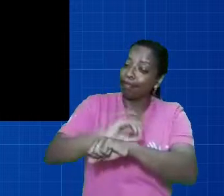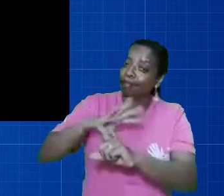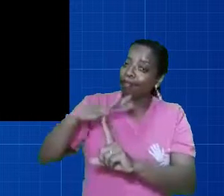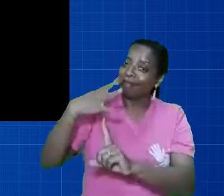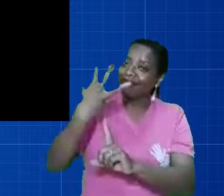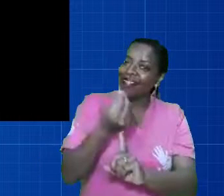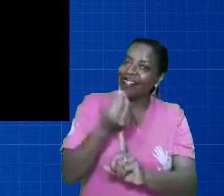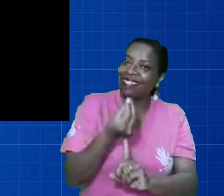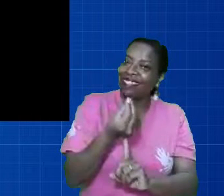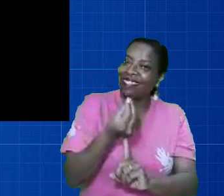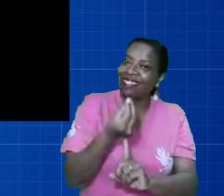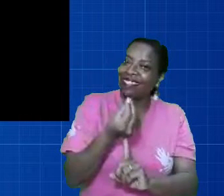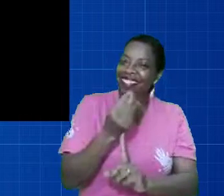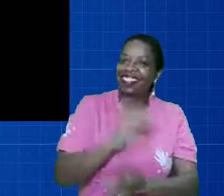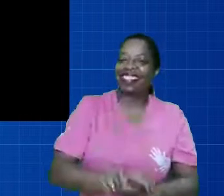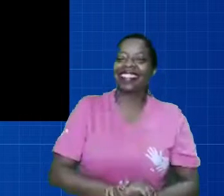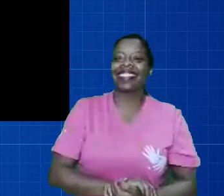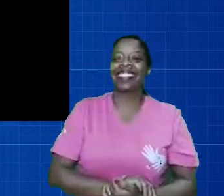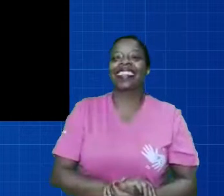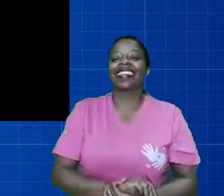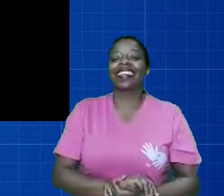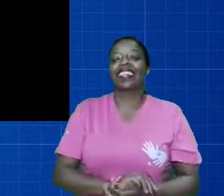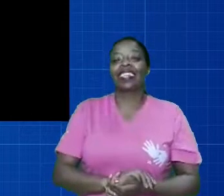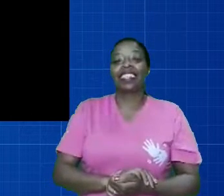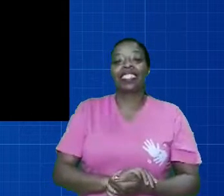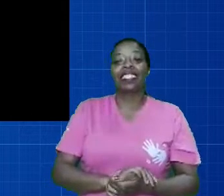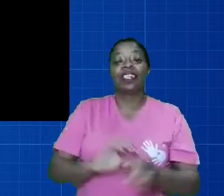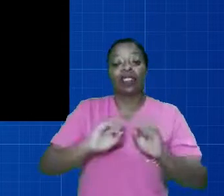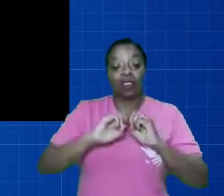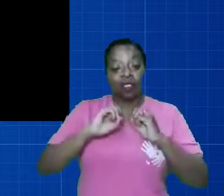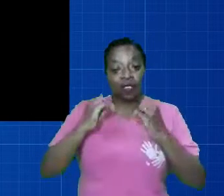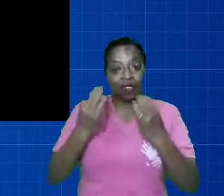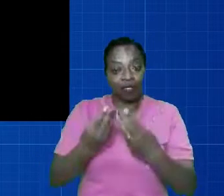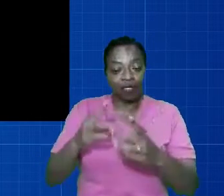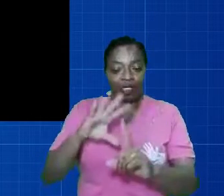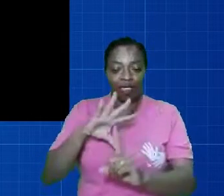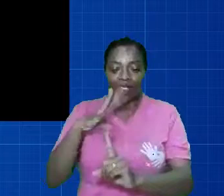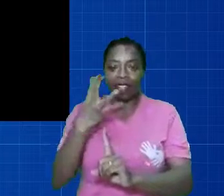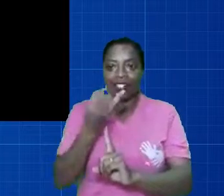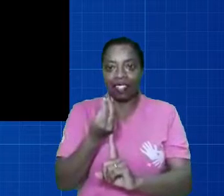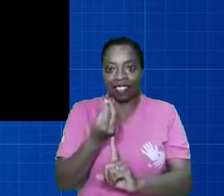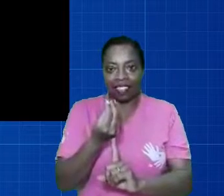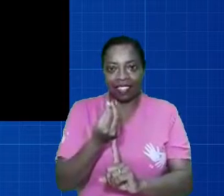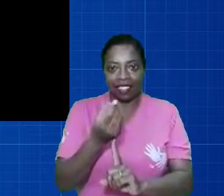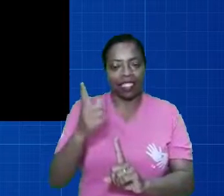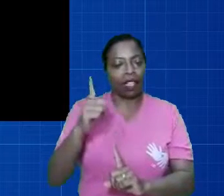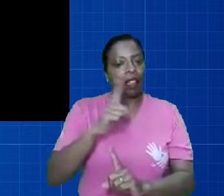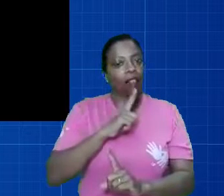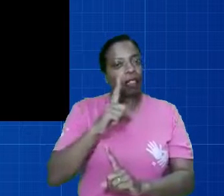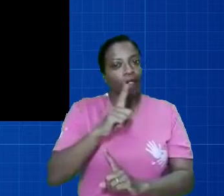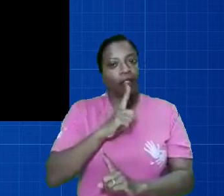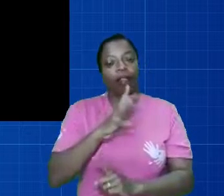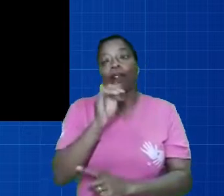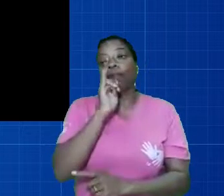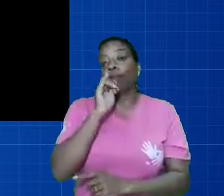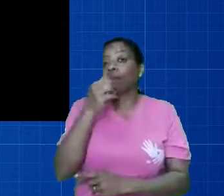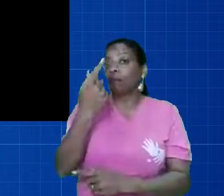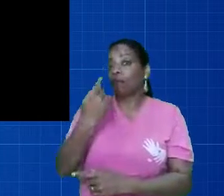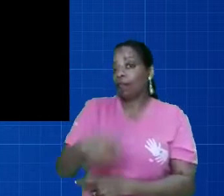uma tendência... já muito pautada, no caso da rede municipal de Araucária, pela